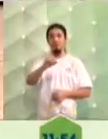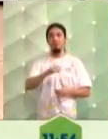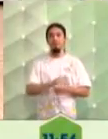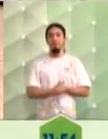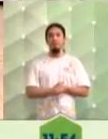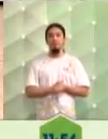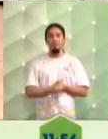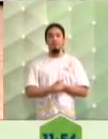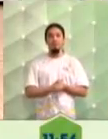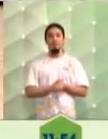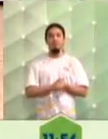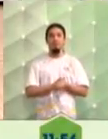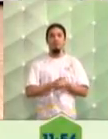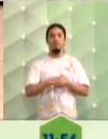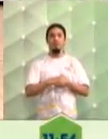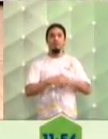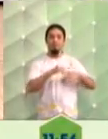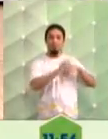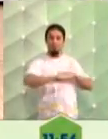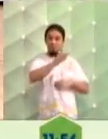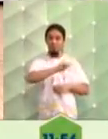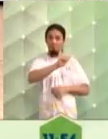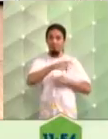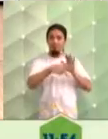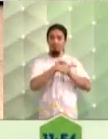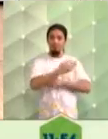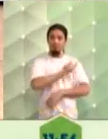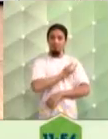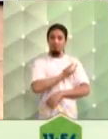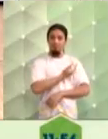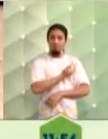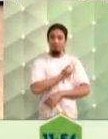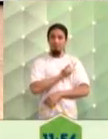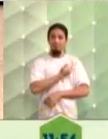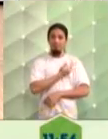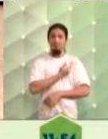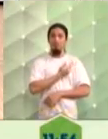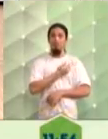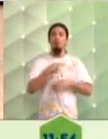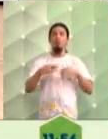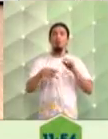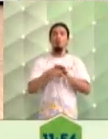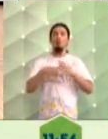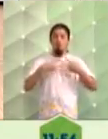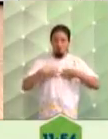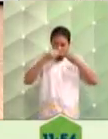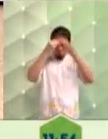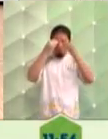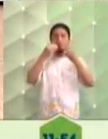aos autistas, Associação dos Amigos, Associação Amigos dos Autistas do Amazonas.